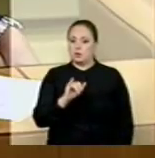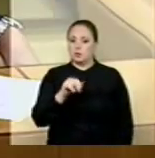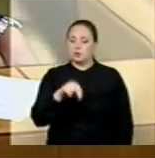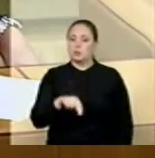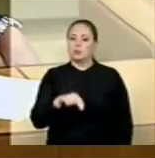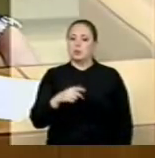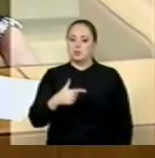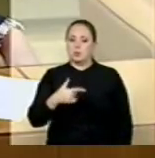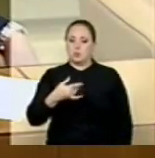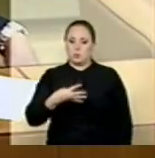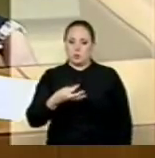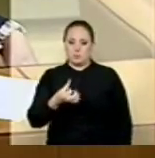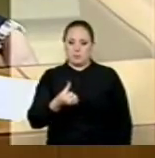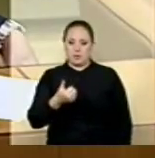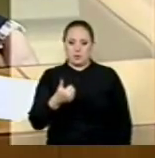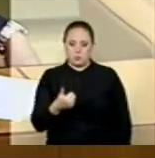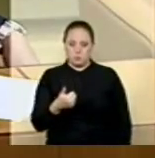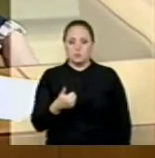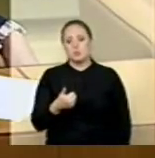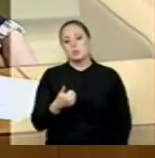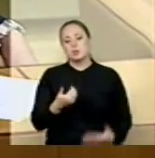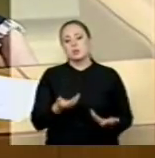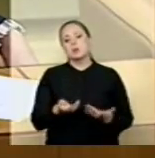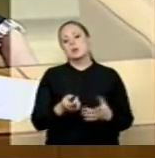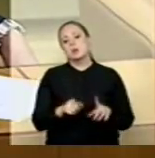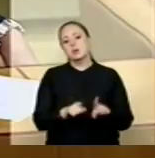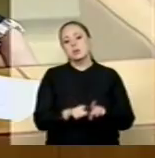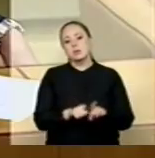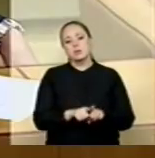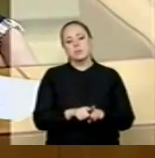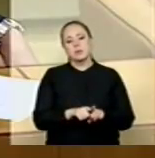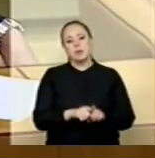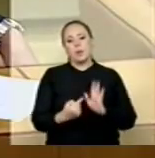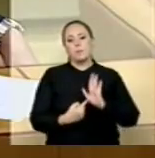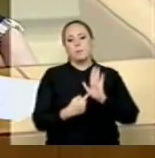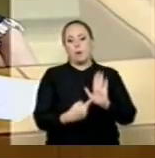inconstitucionalidade 2461, e também se aponta que,